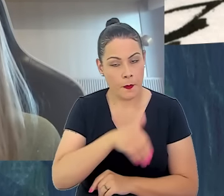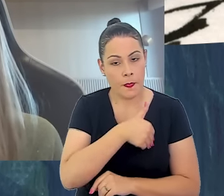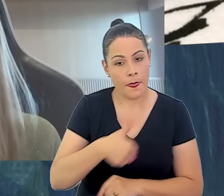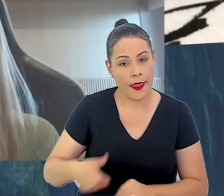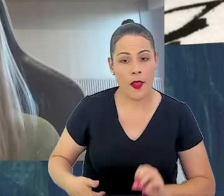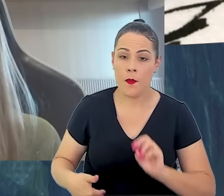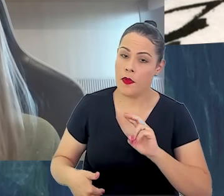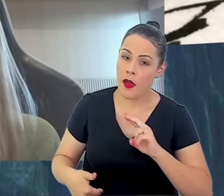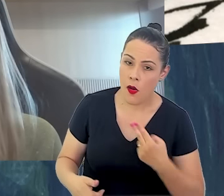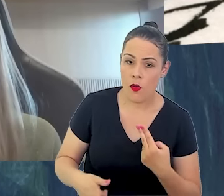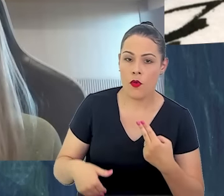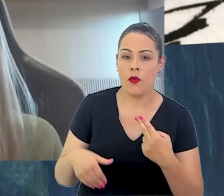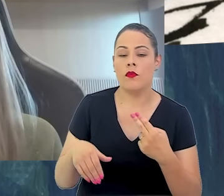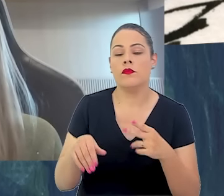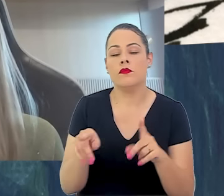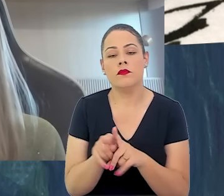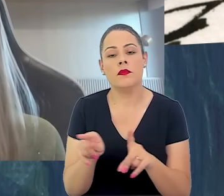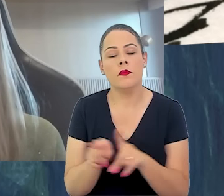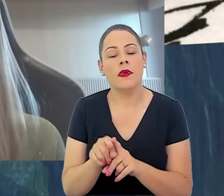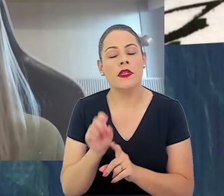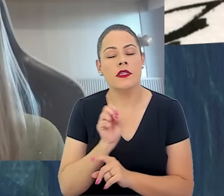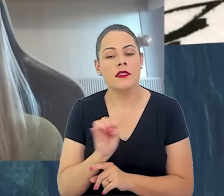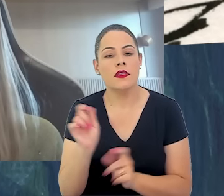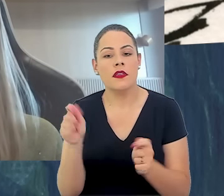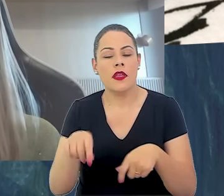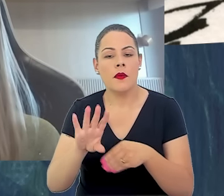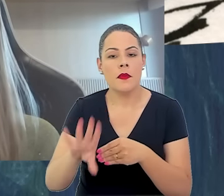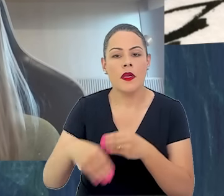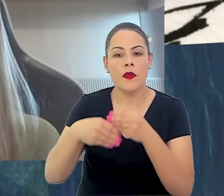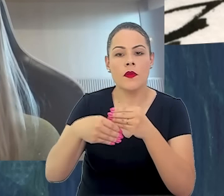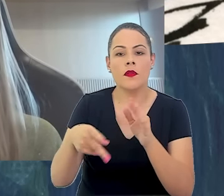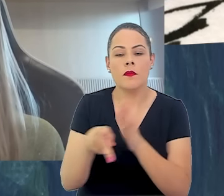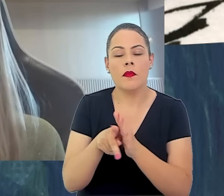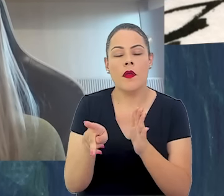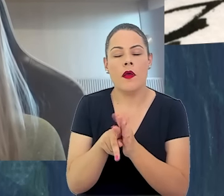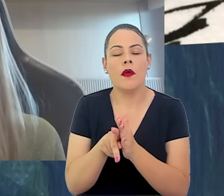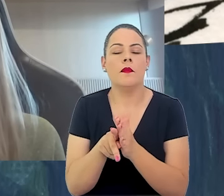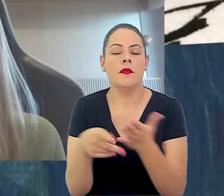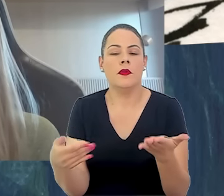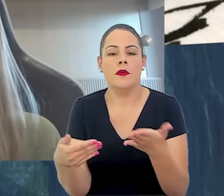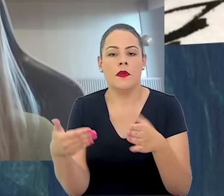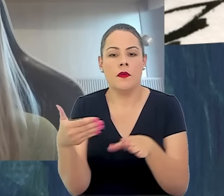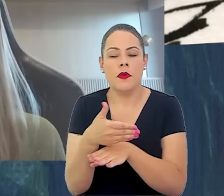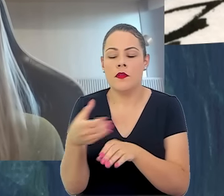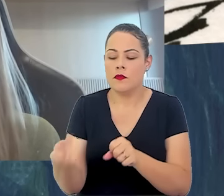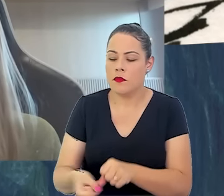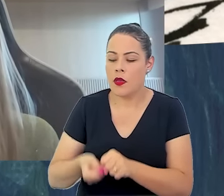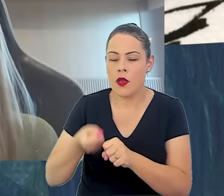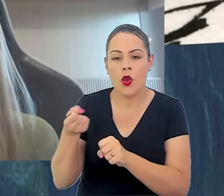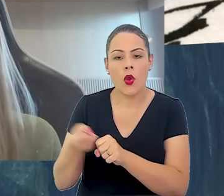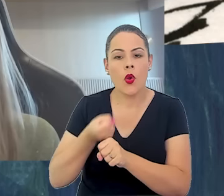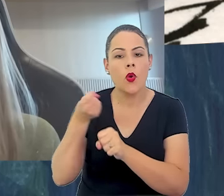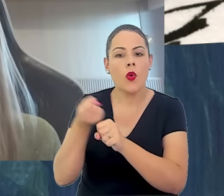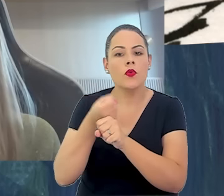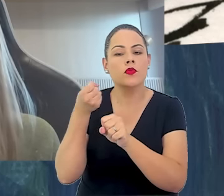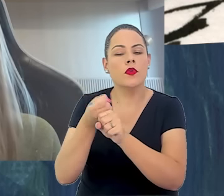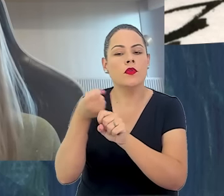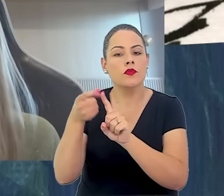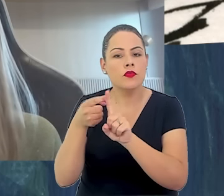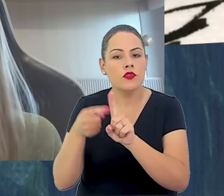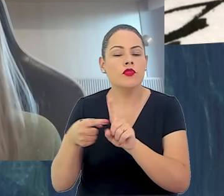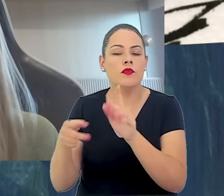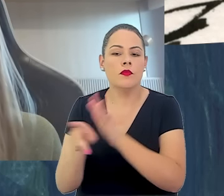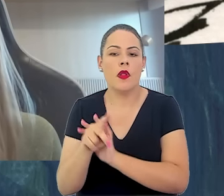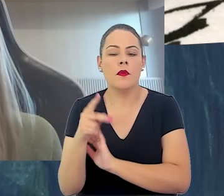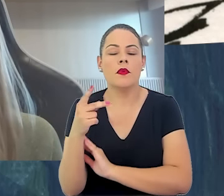pelo setor público ou também sendo incluído como parte de uma construção de